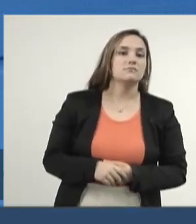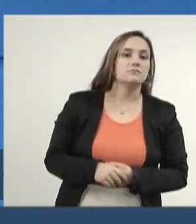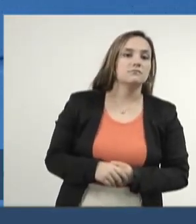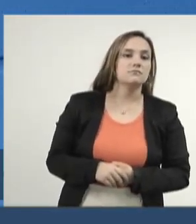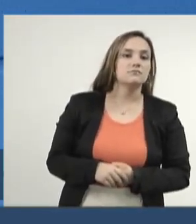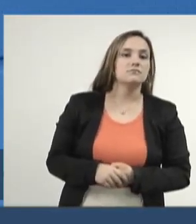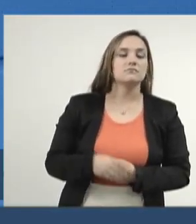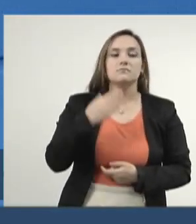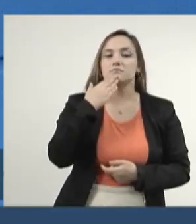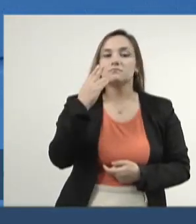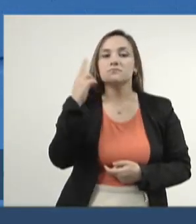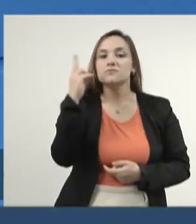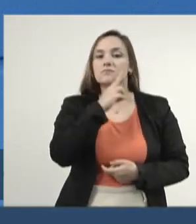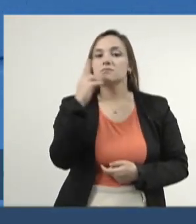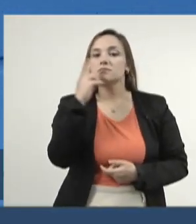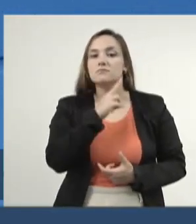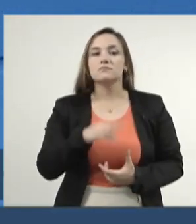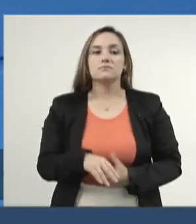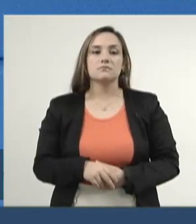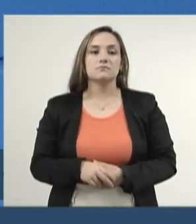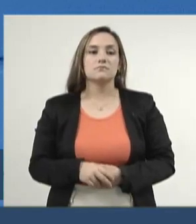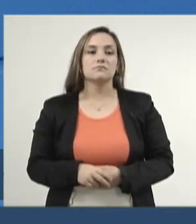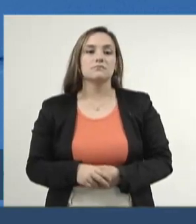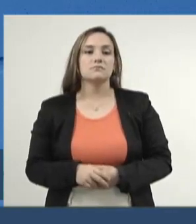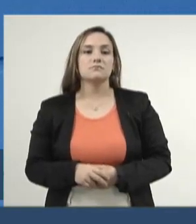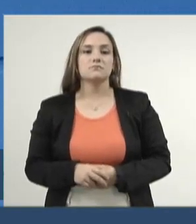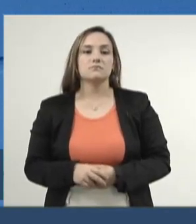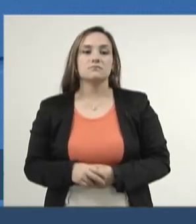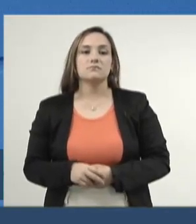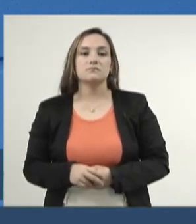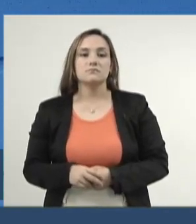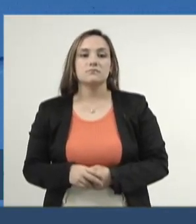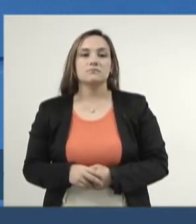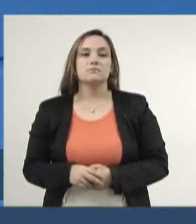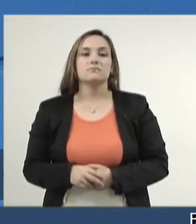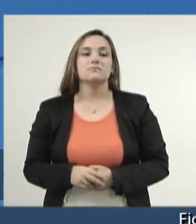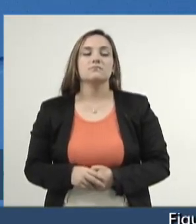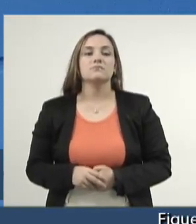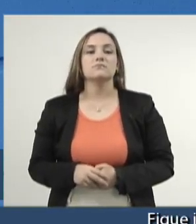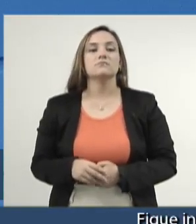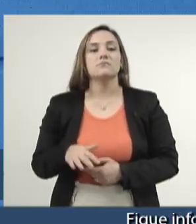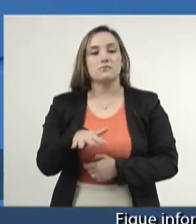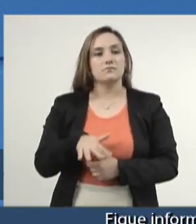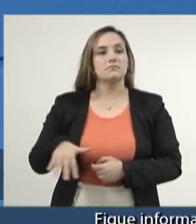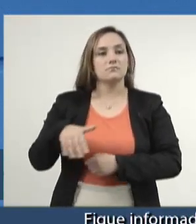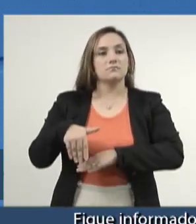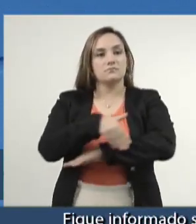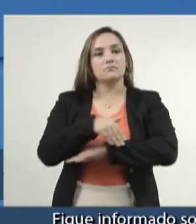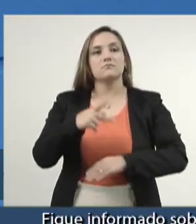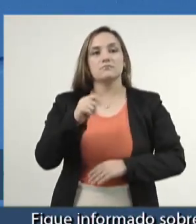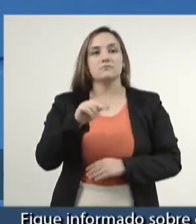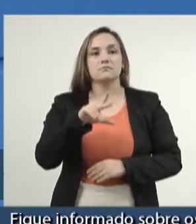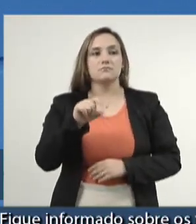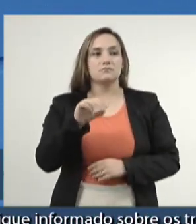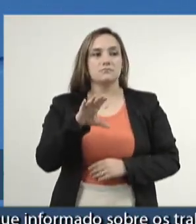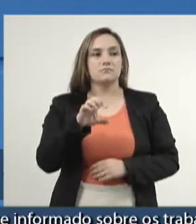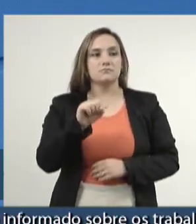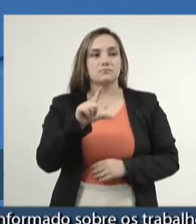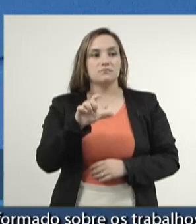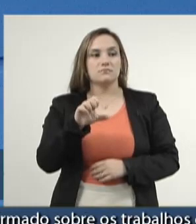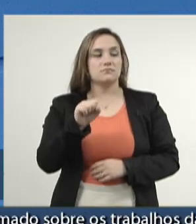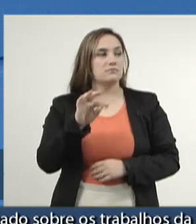solicitando com urgência a poda de árvore localizada na rua Paulo Celestino, em frente ao número 279, no bairro Eero